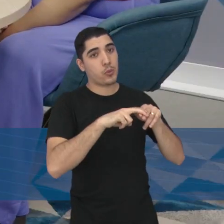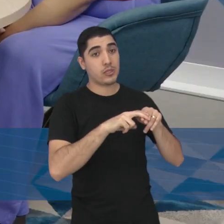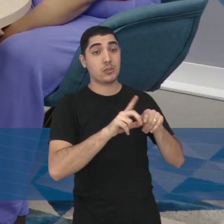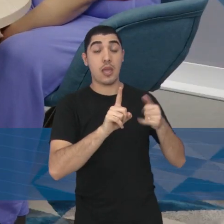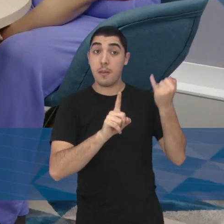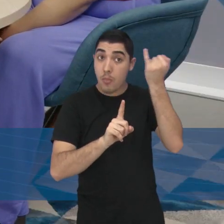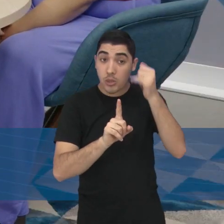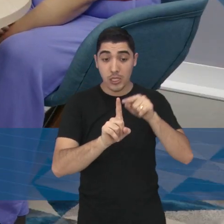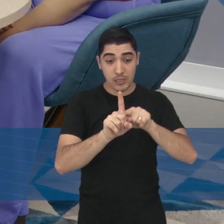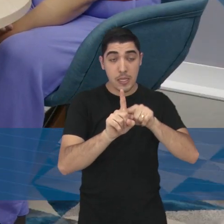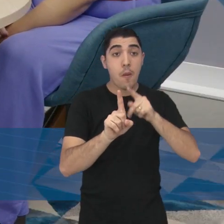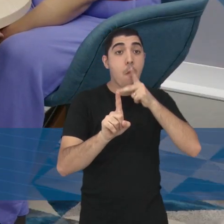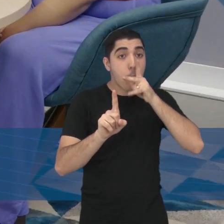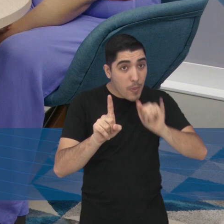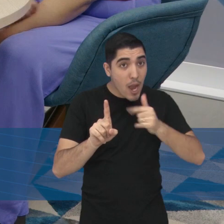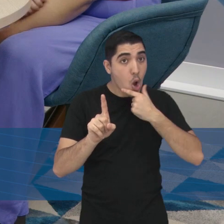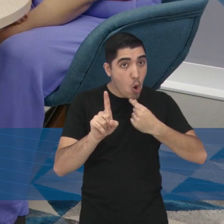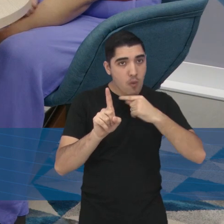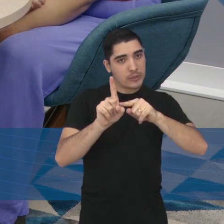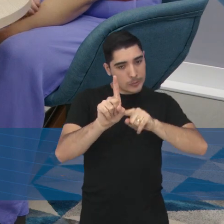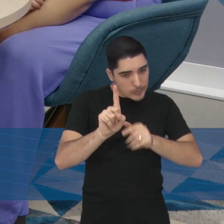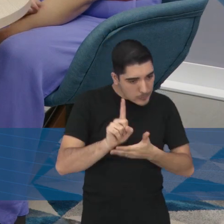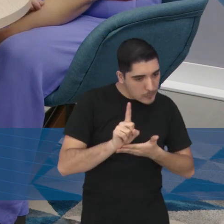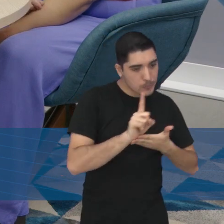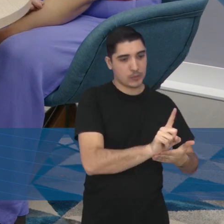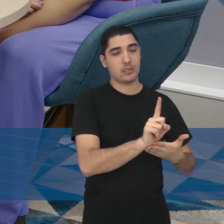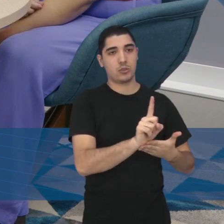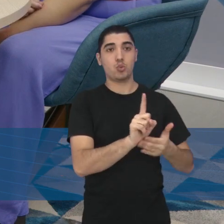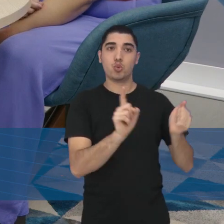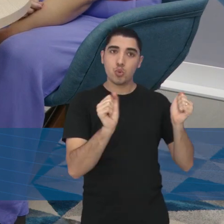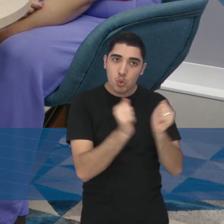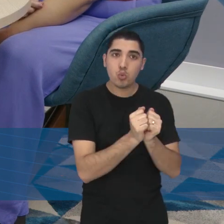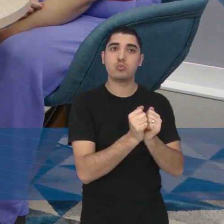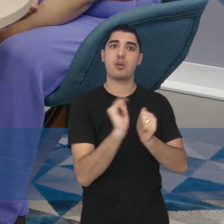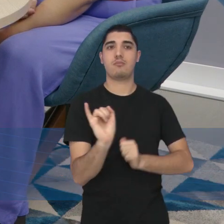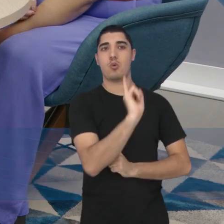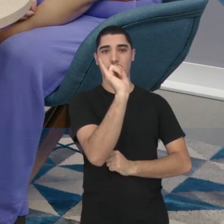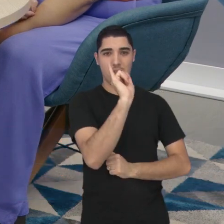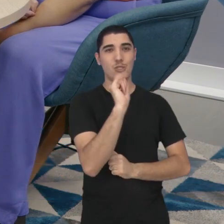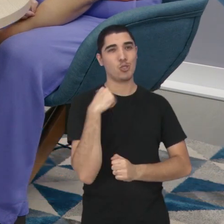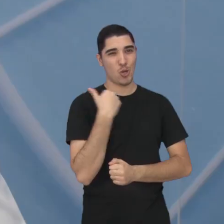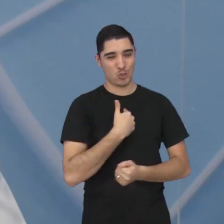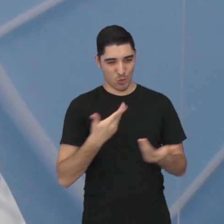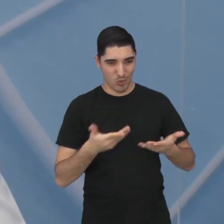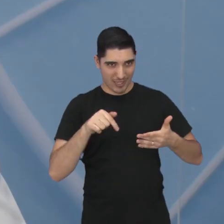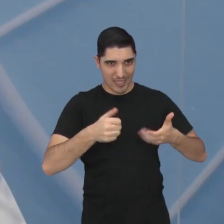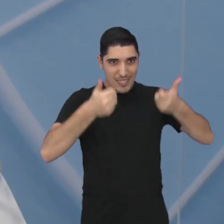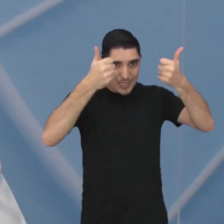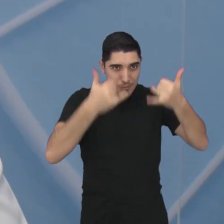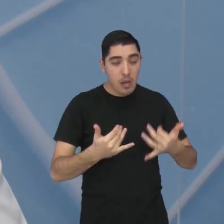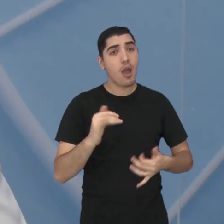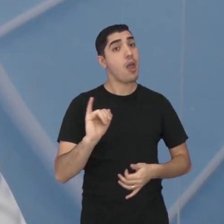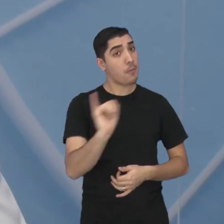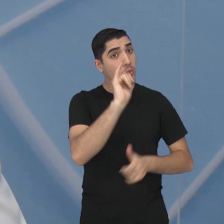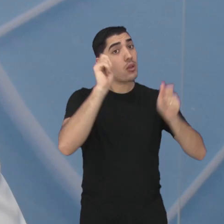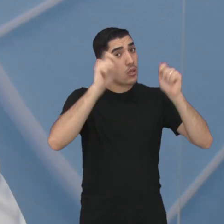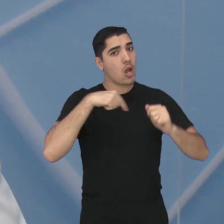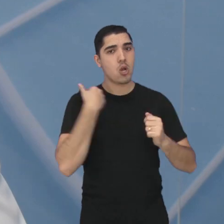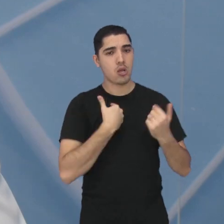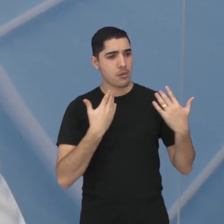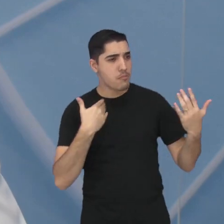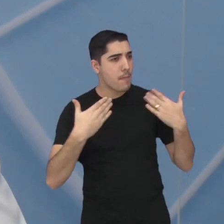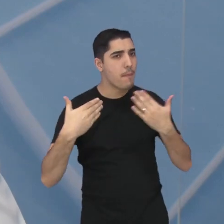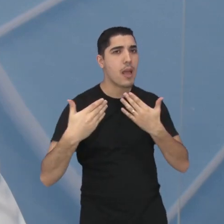esse lugar é muito importante, né? Até aqui a gente está aqui fazendo esse bate-papo,